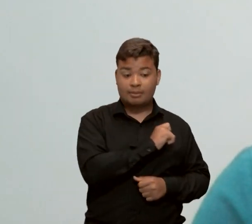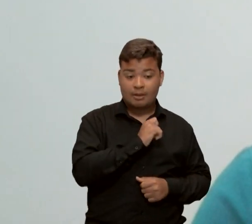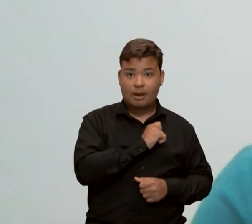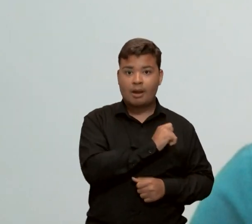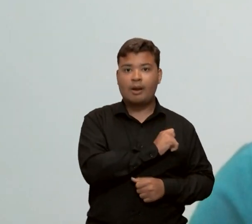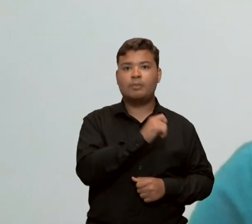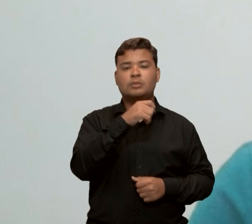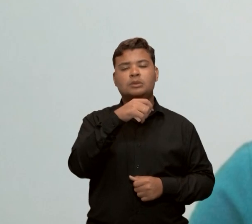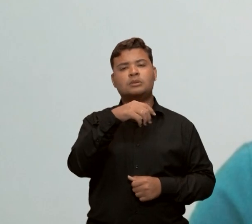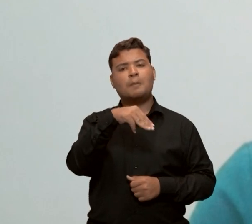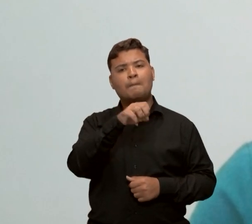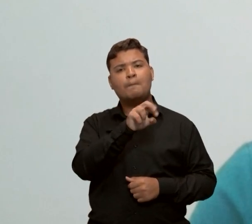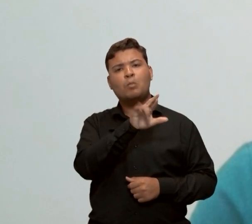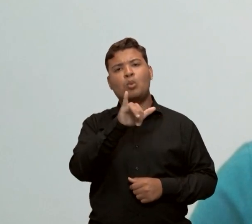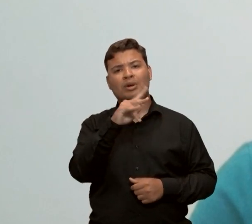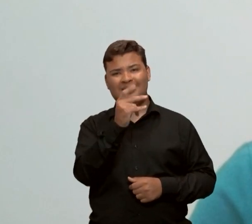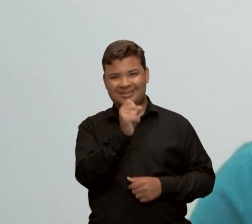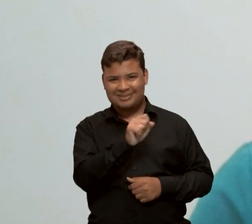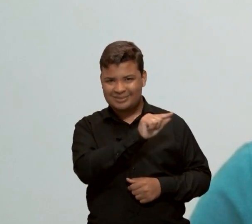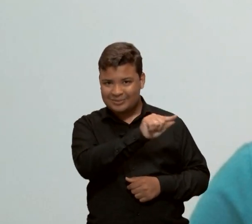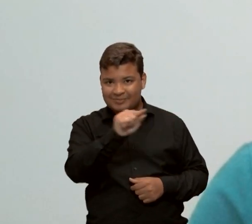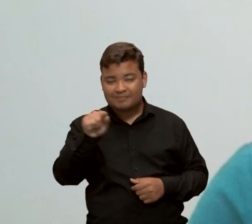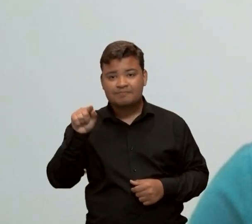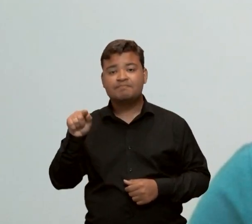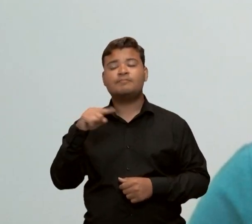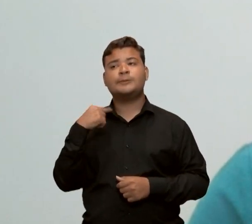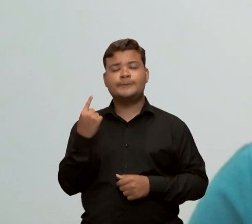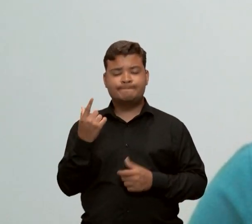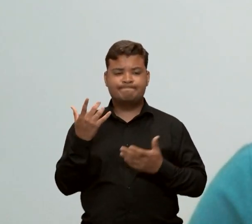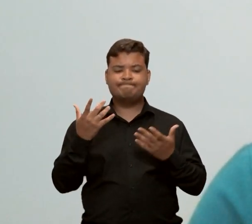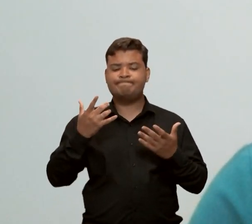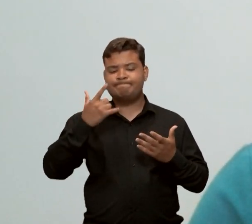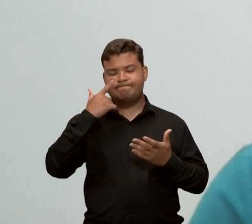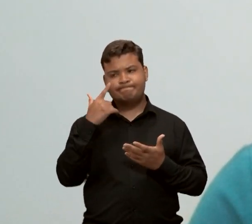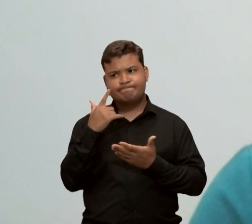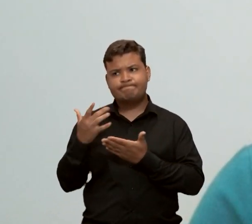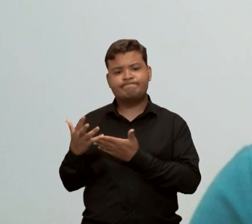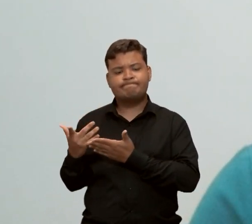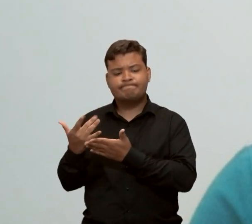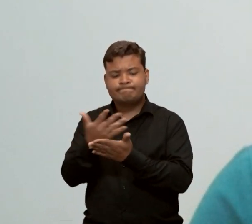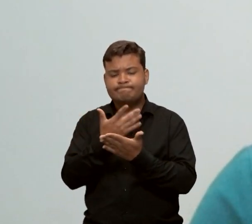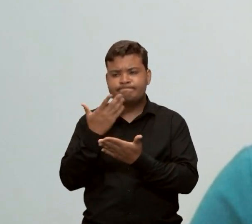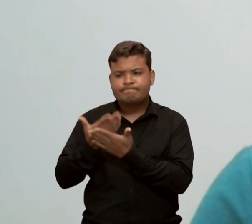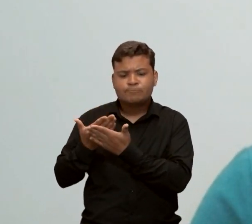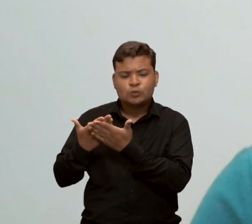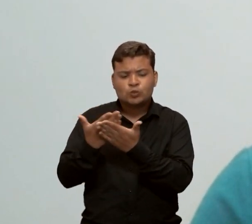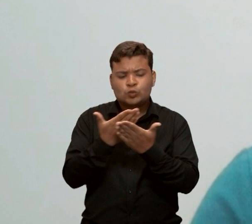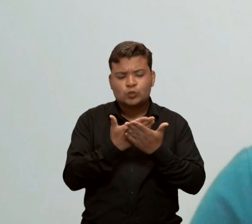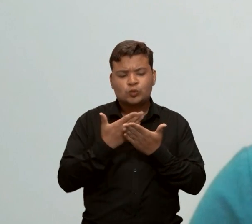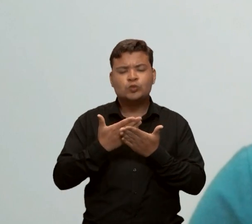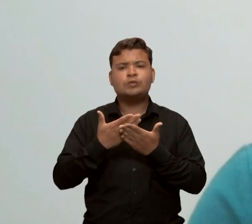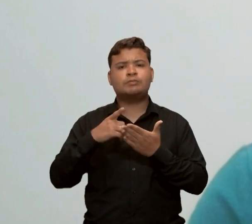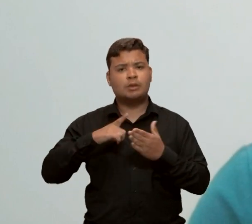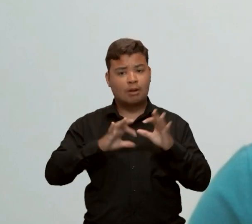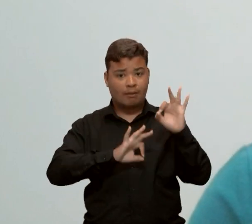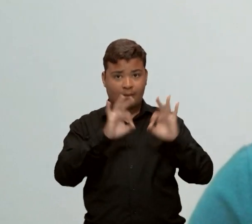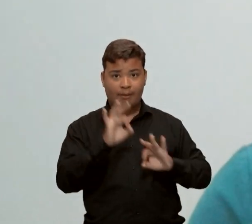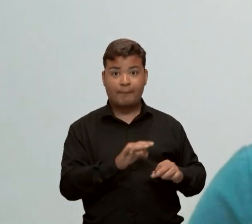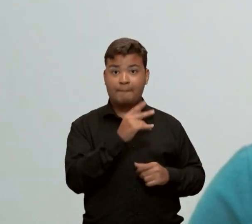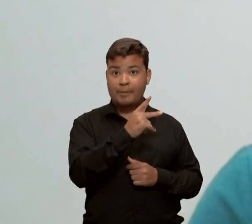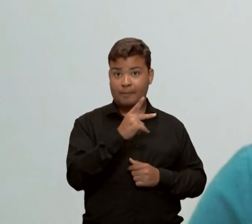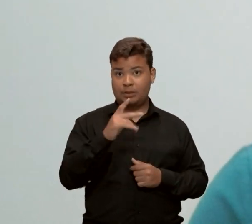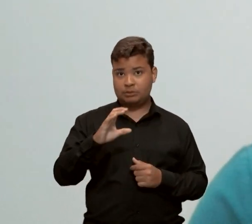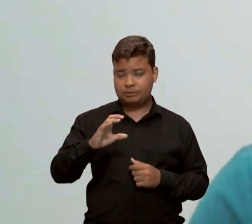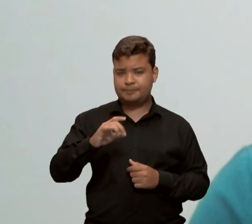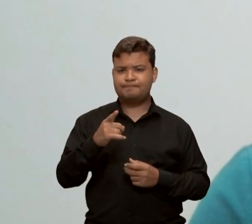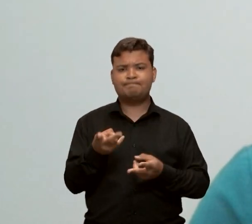Morrinhos. Então, a gente fez todo o levantamento durante a elaboração do PPC e viu que a maior